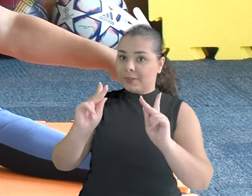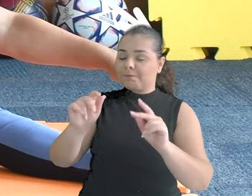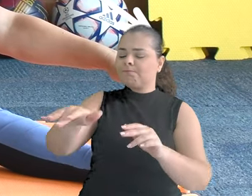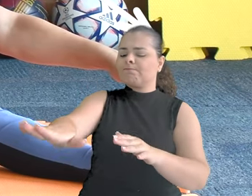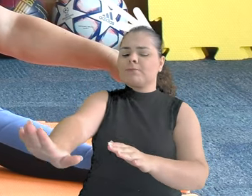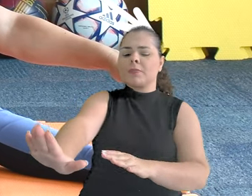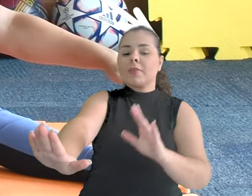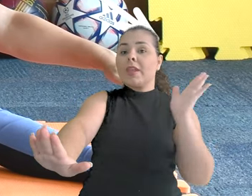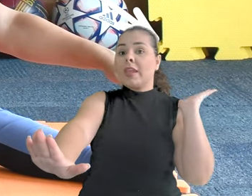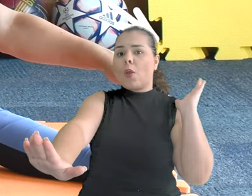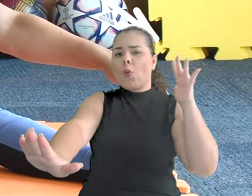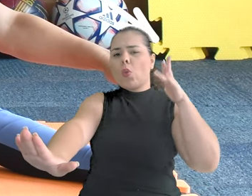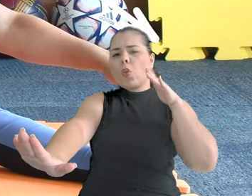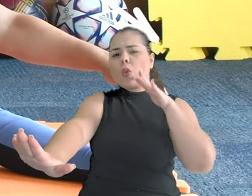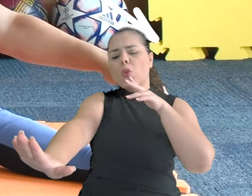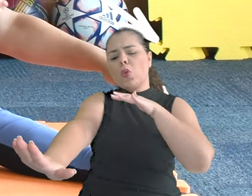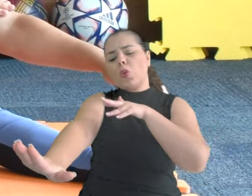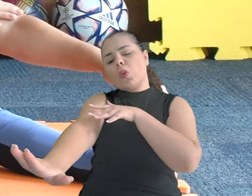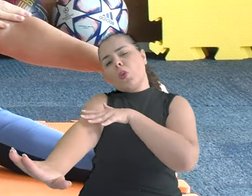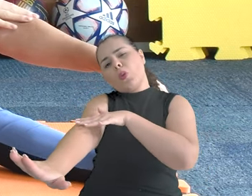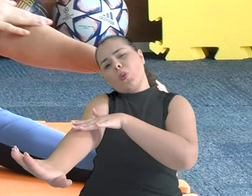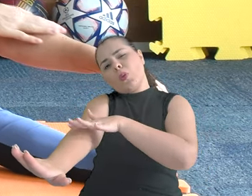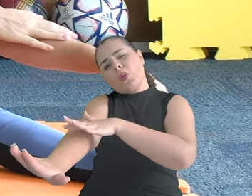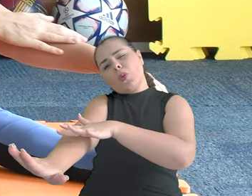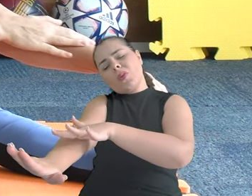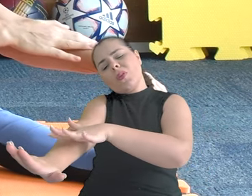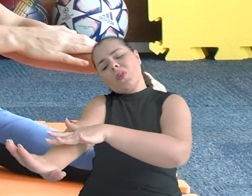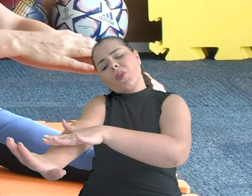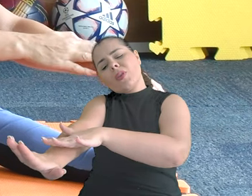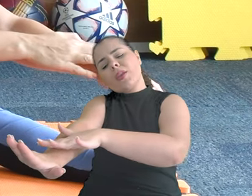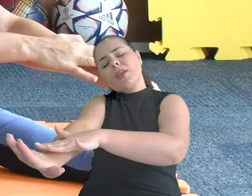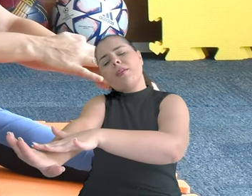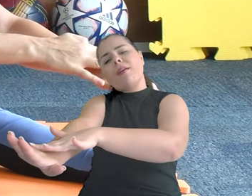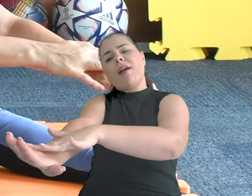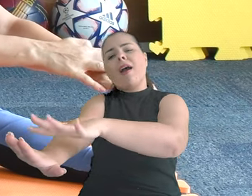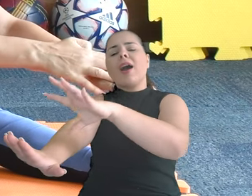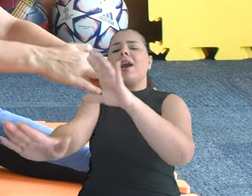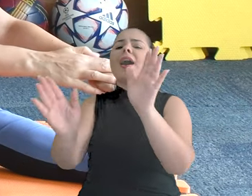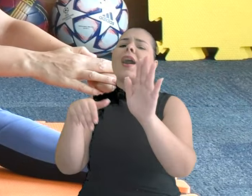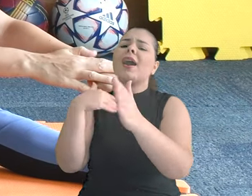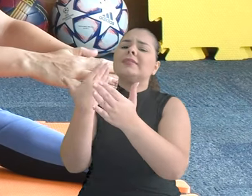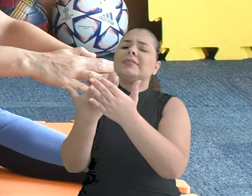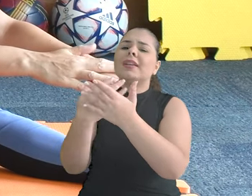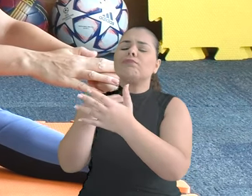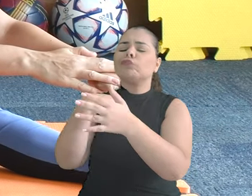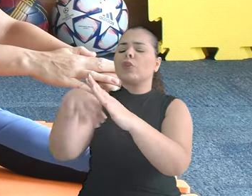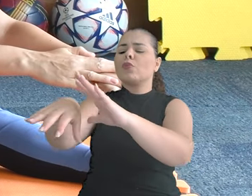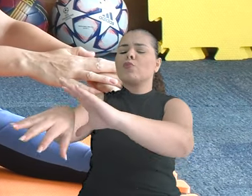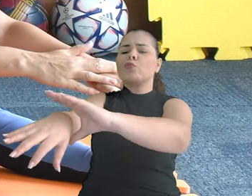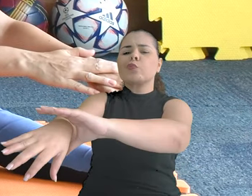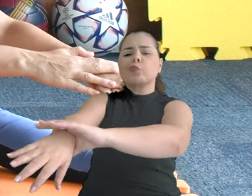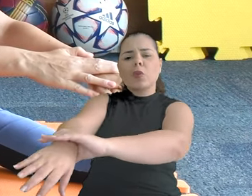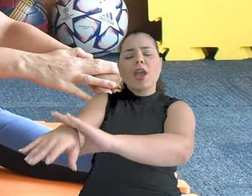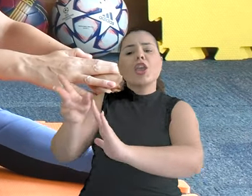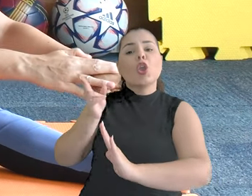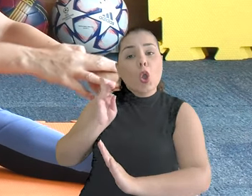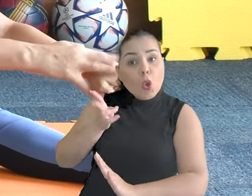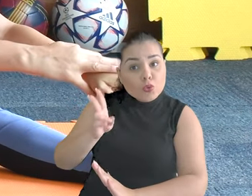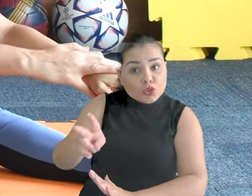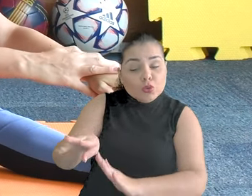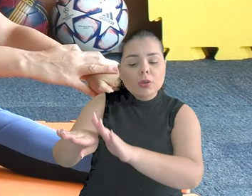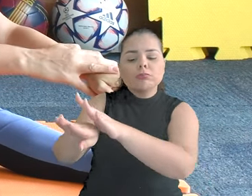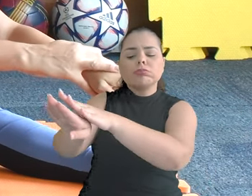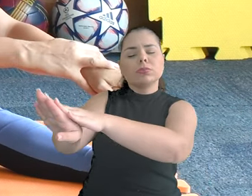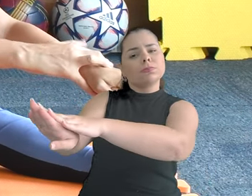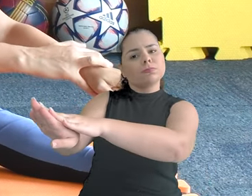O outro braço vai deslizar por cima da mão. E vai manter esse movimento